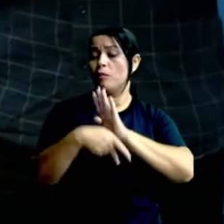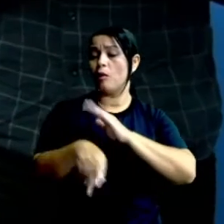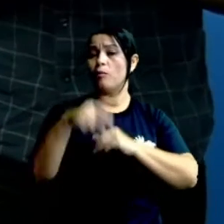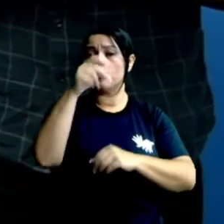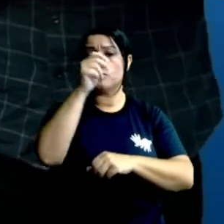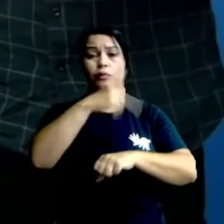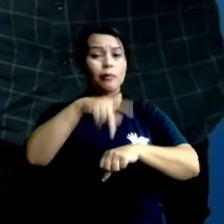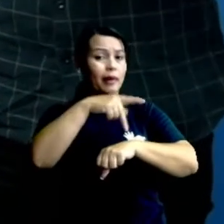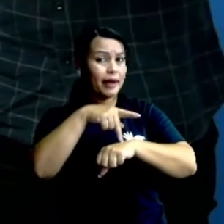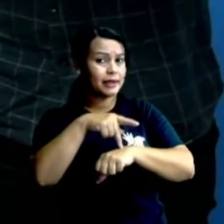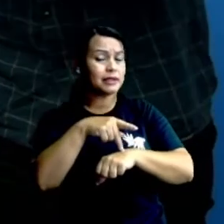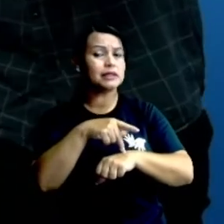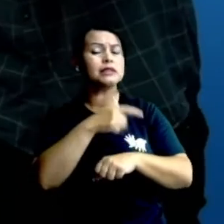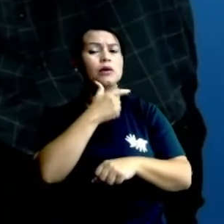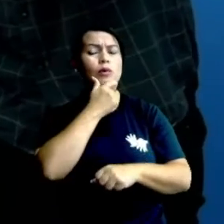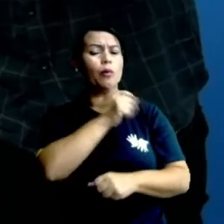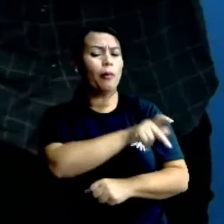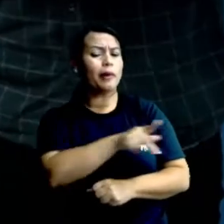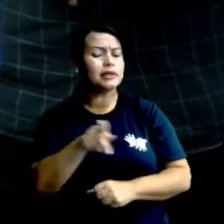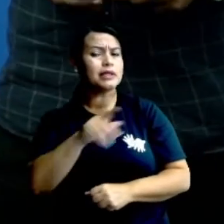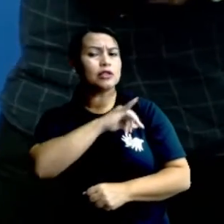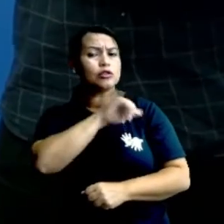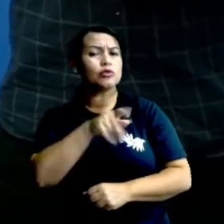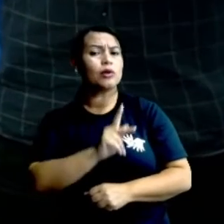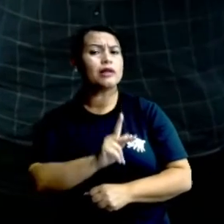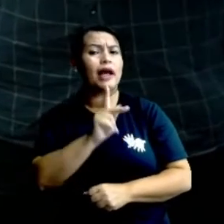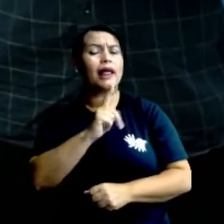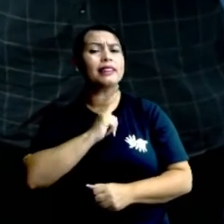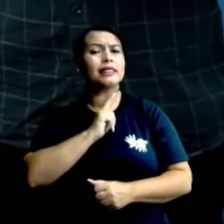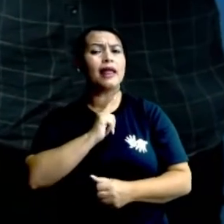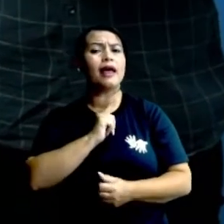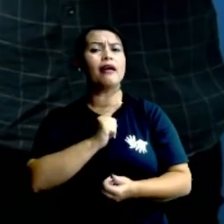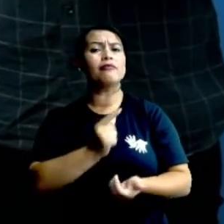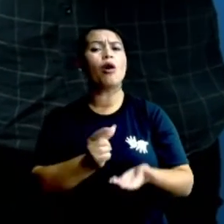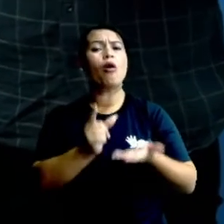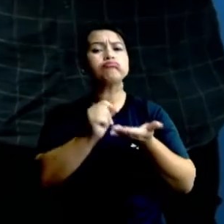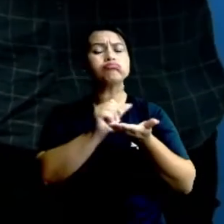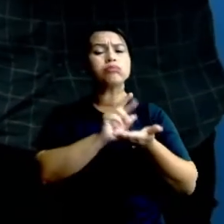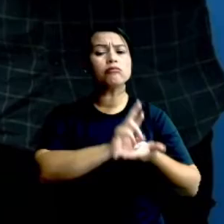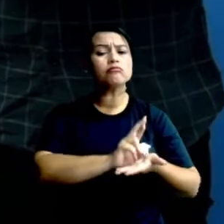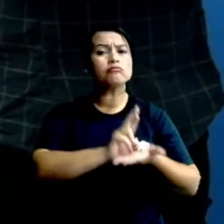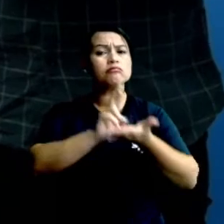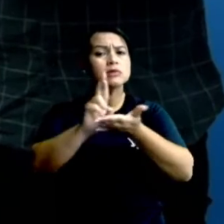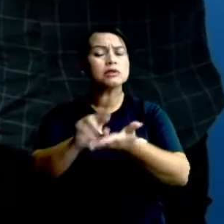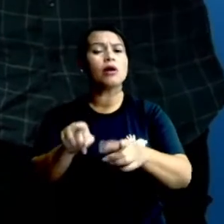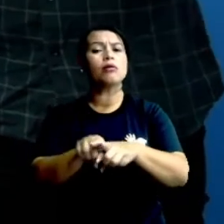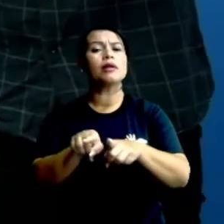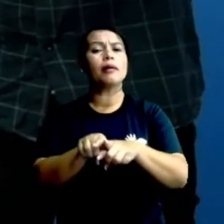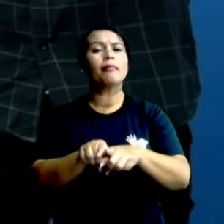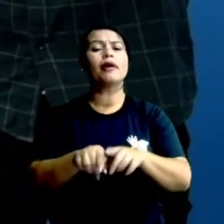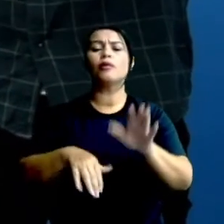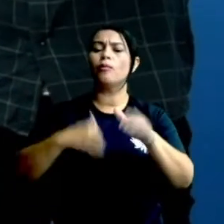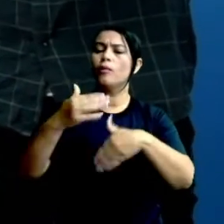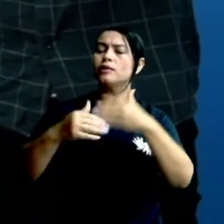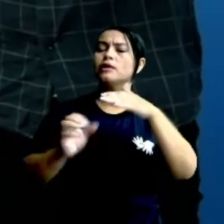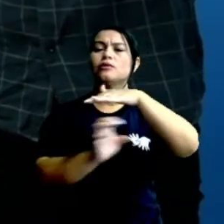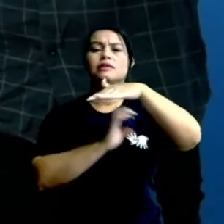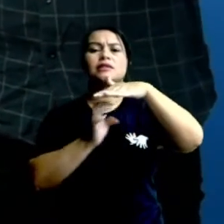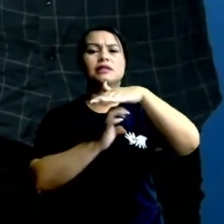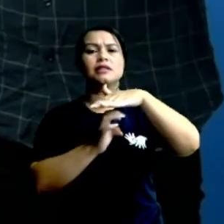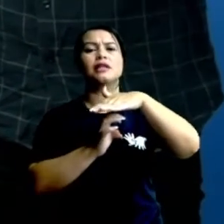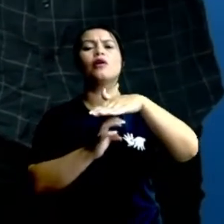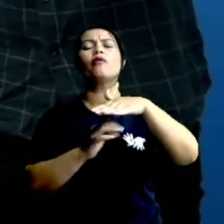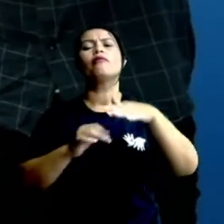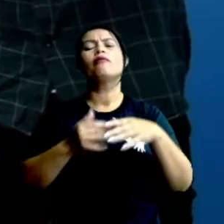desenvolvimento do nosso país, ele vai investir grande parte do capital do nosso país no processo de industrialização. Ele vai atrair